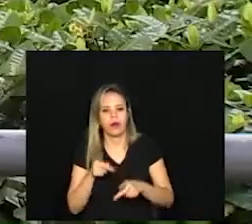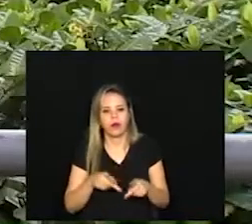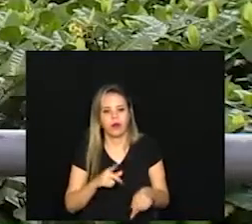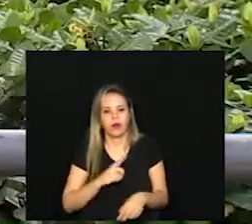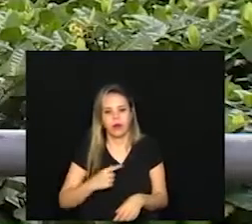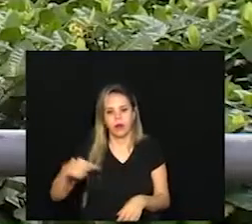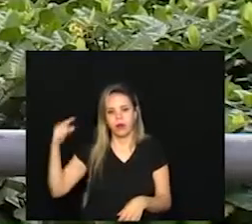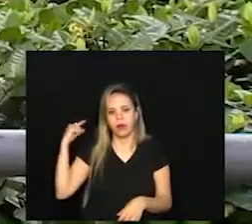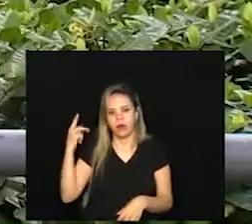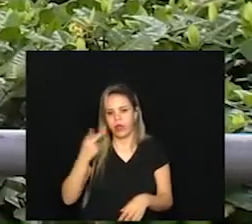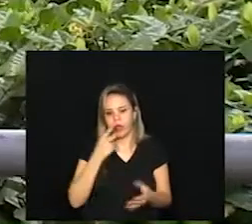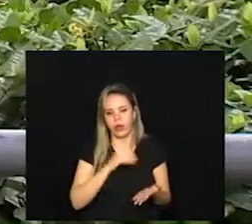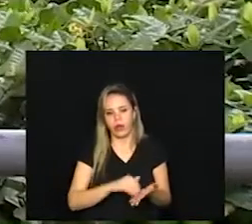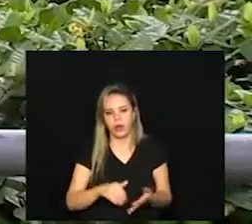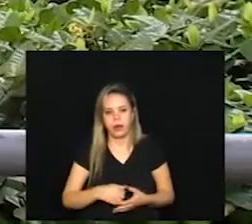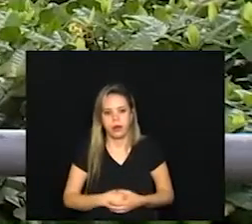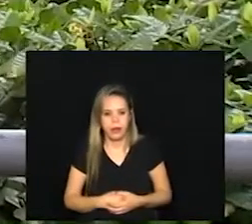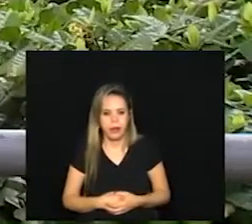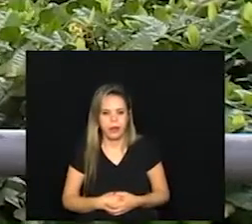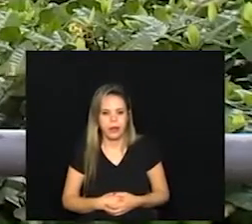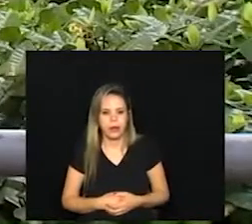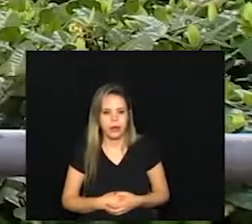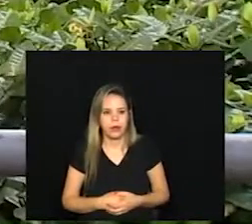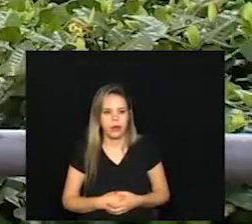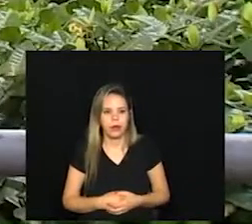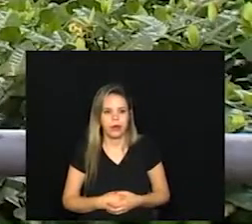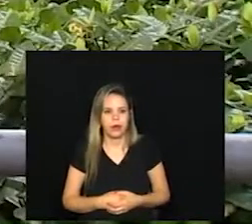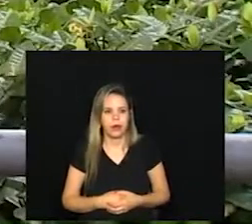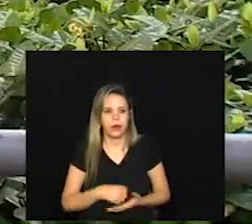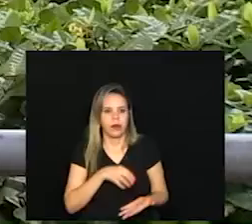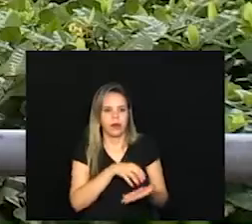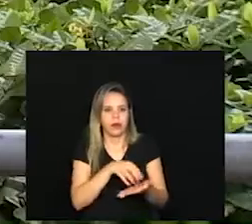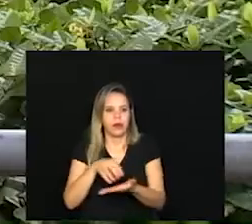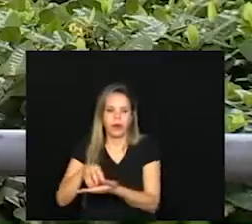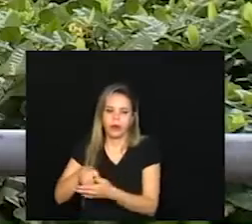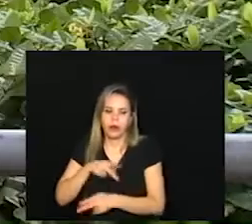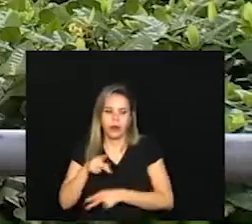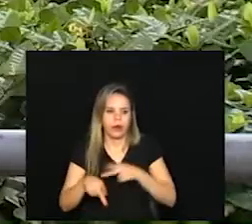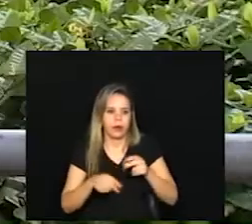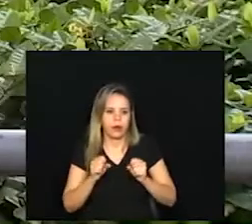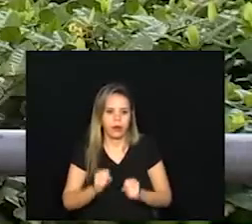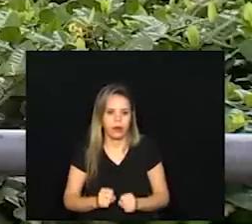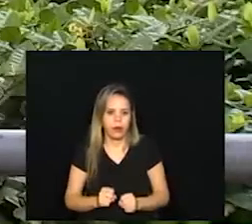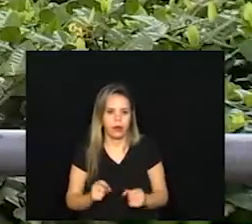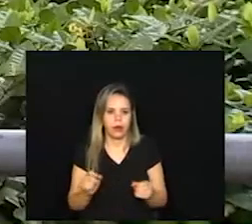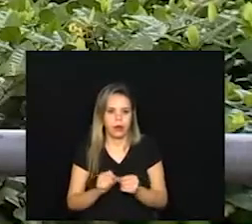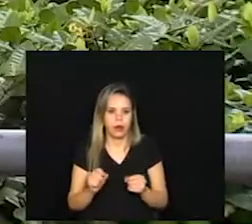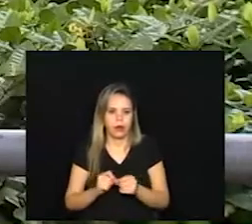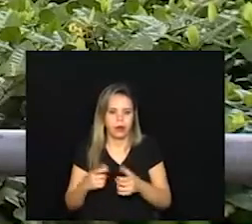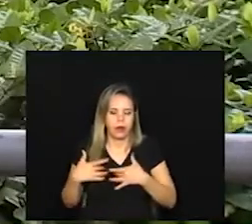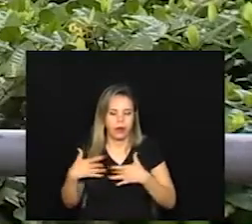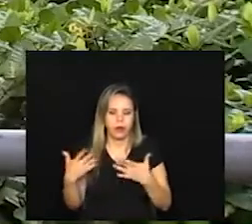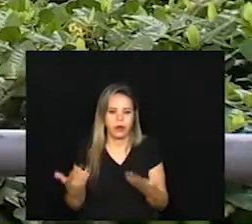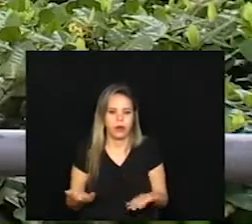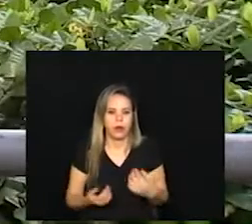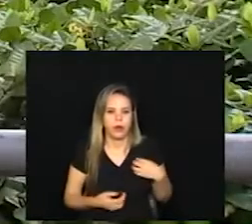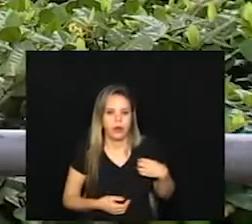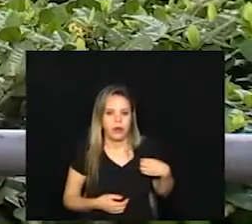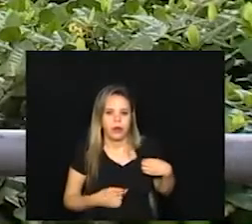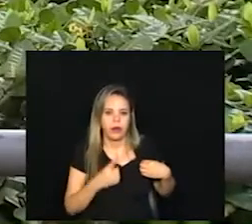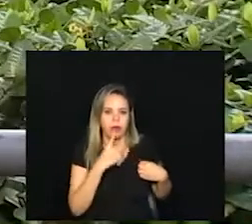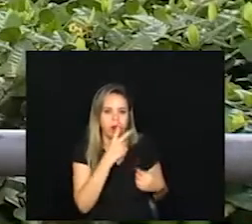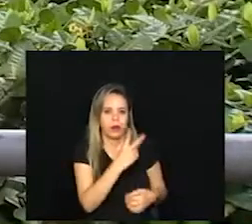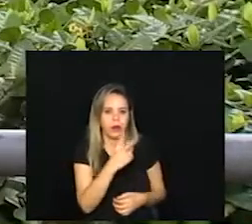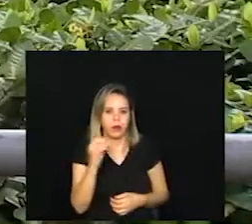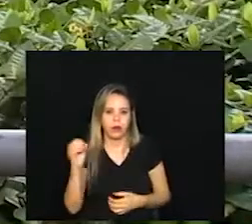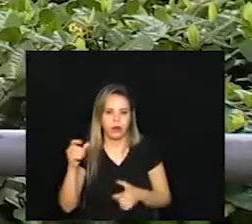tinha falado, né, secretária, com relação aos pontos que as pessoas podem fazer a doação. São mais de